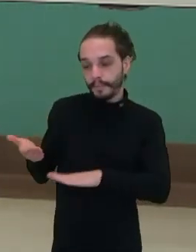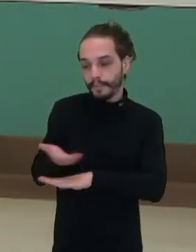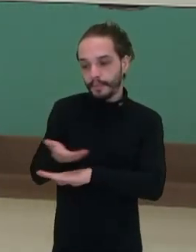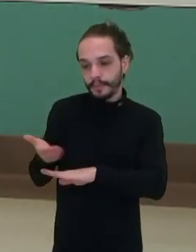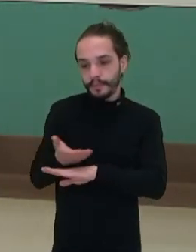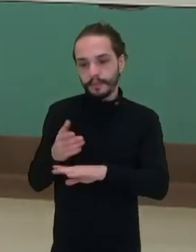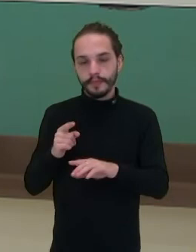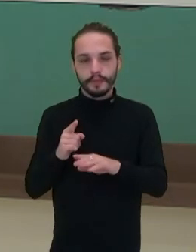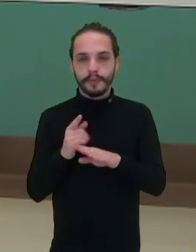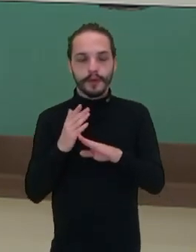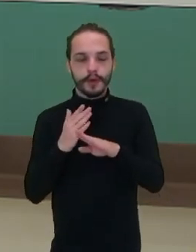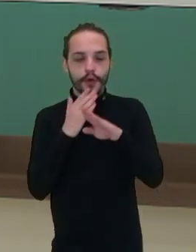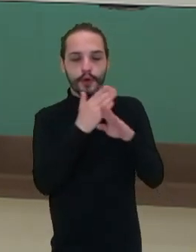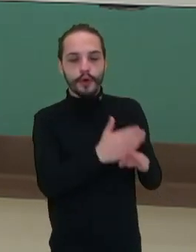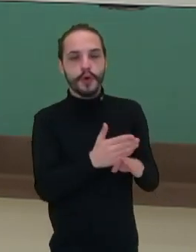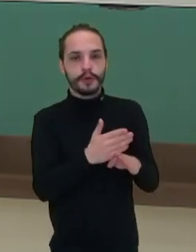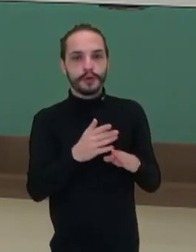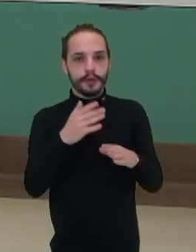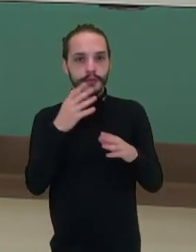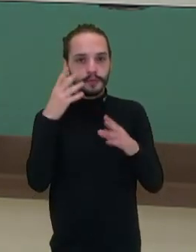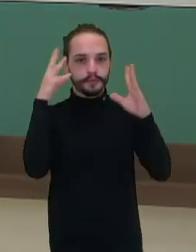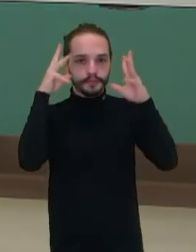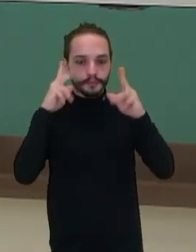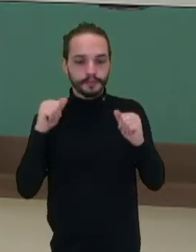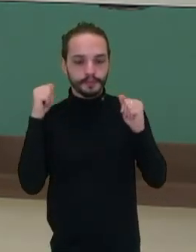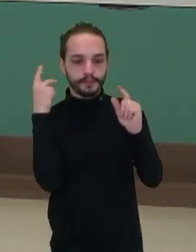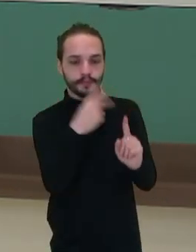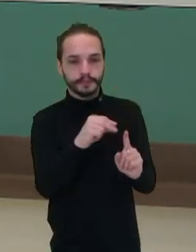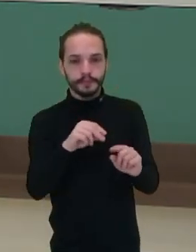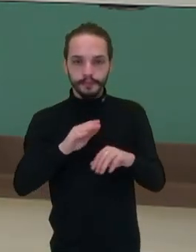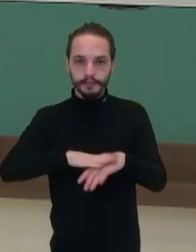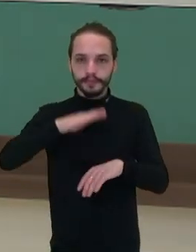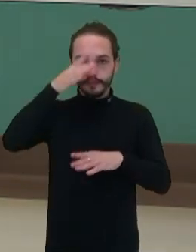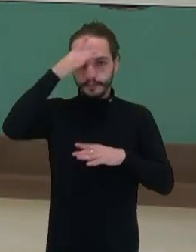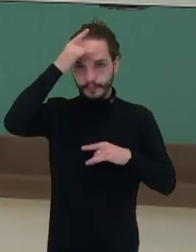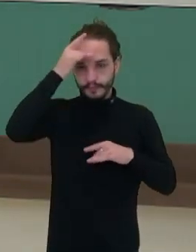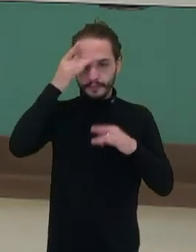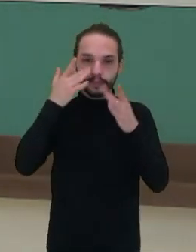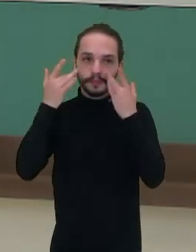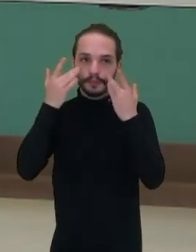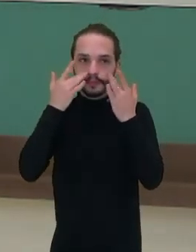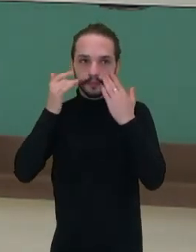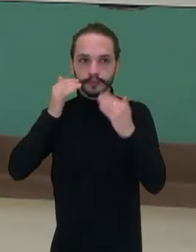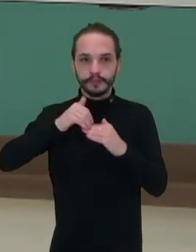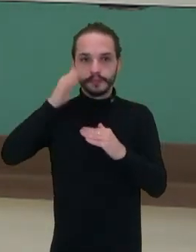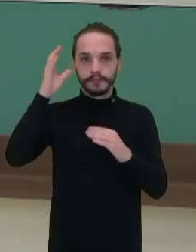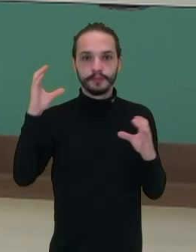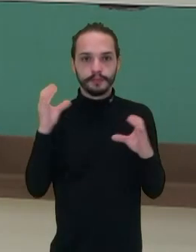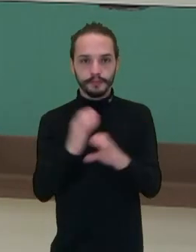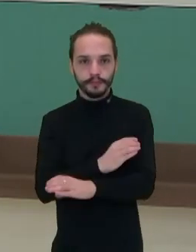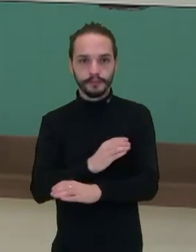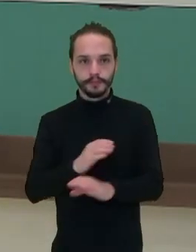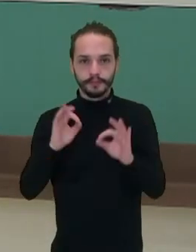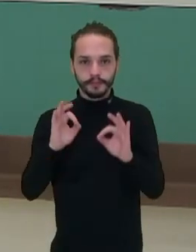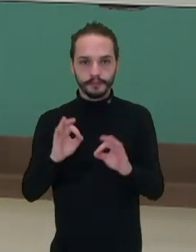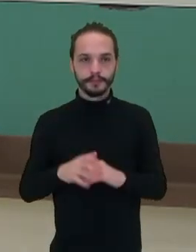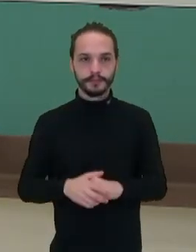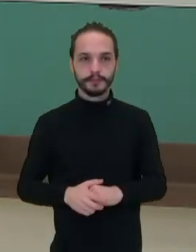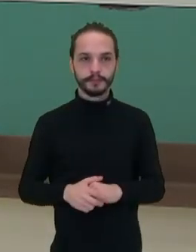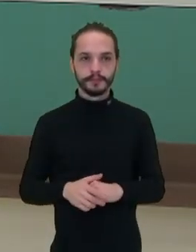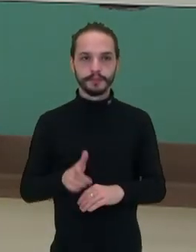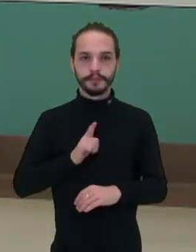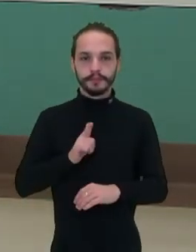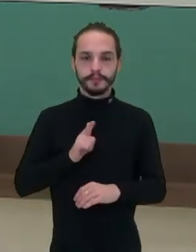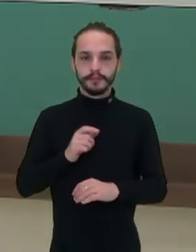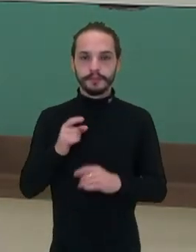uma coisa mais mostrada, mais teatralizada, de certa forma, que fica uma coisa mais completa até em si. E agora nós temos, então,